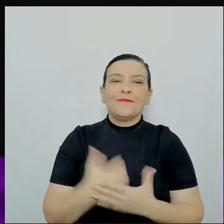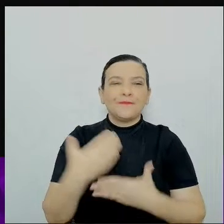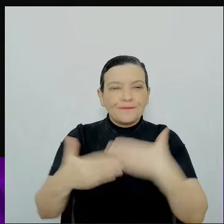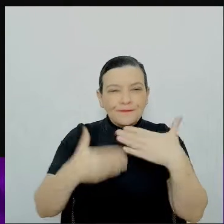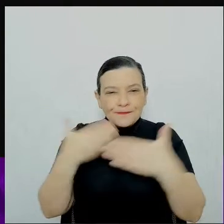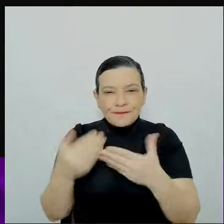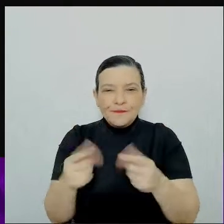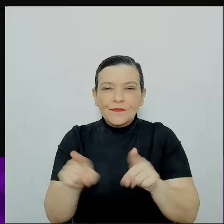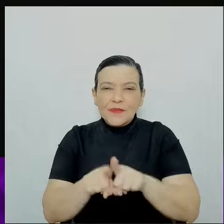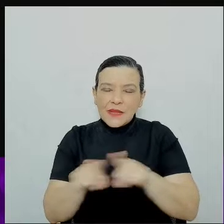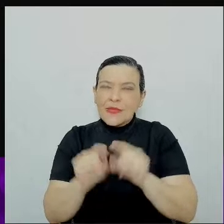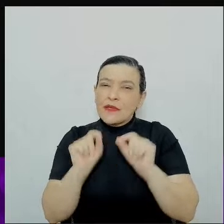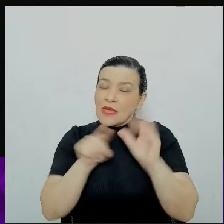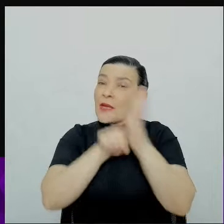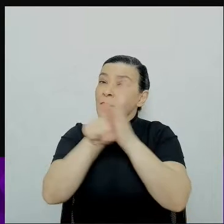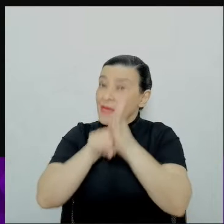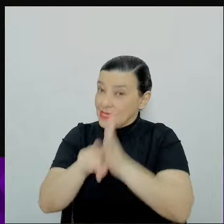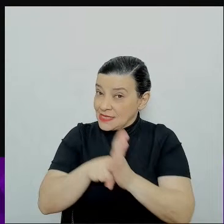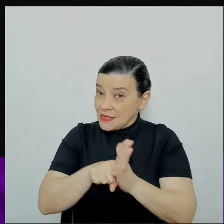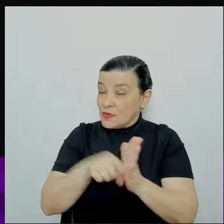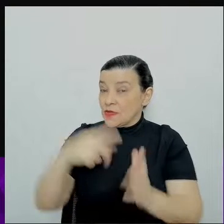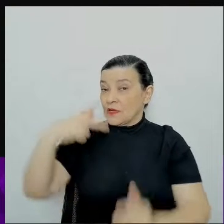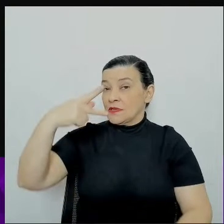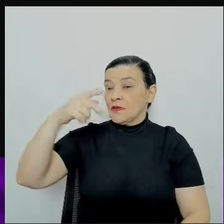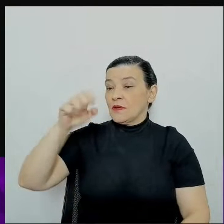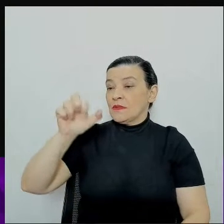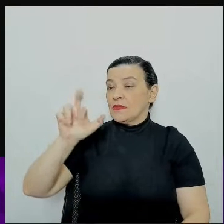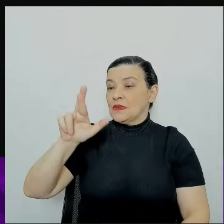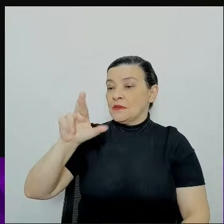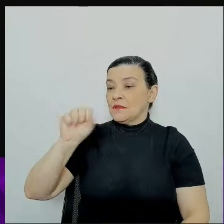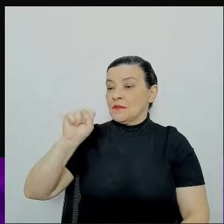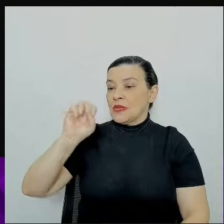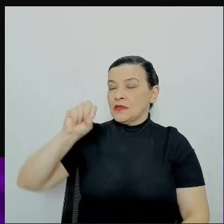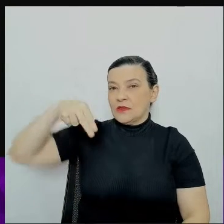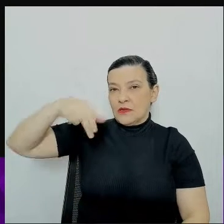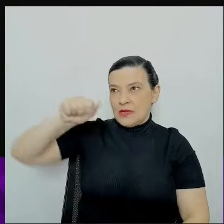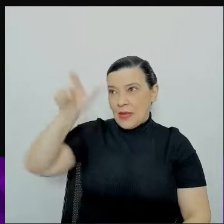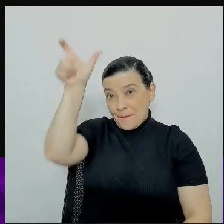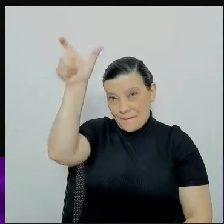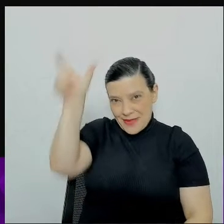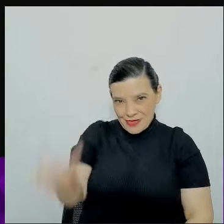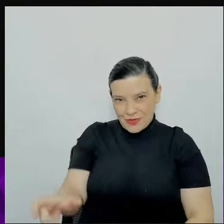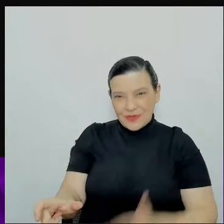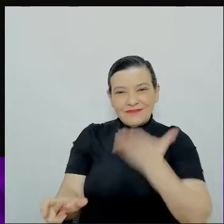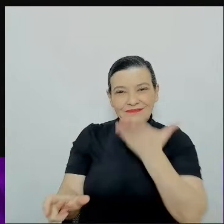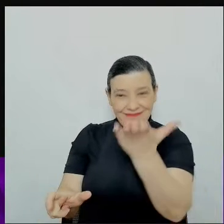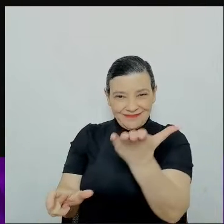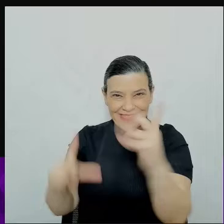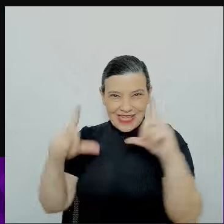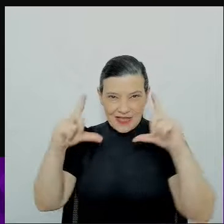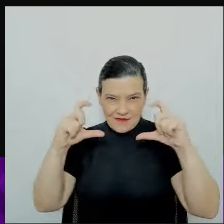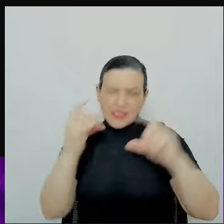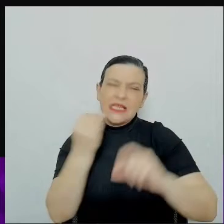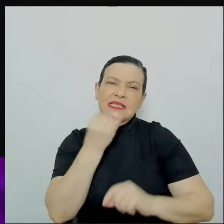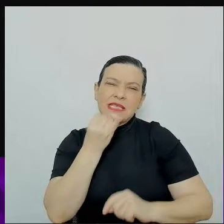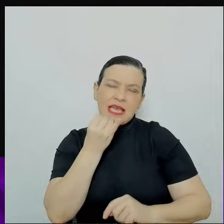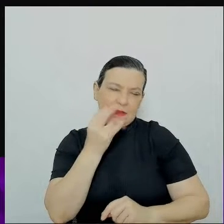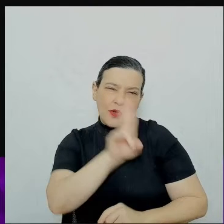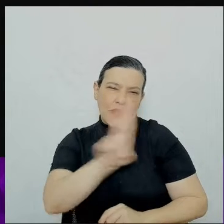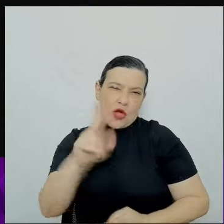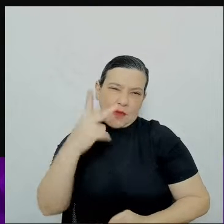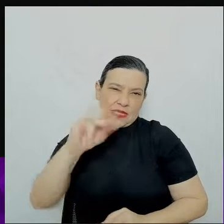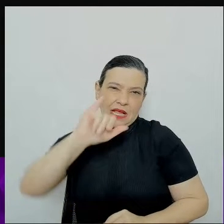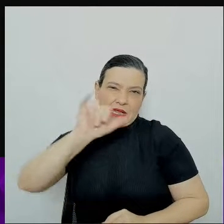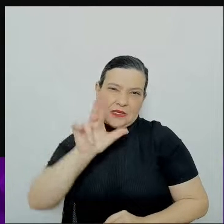também, né? Pesquisem sobre personas. Porque, por exemplo, olha para essa foto aqui. Então, vamos supor que essa é a Juliana. A